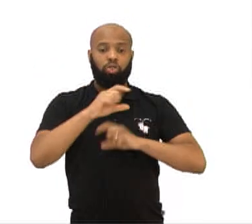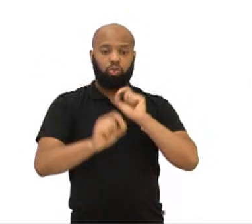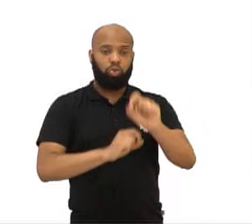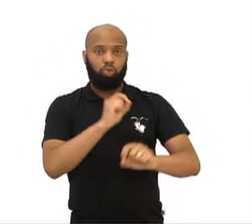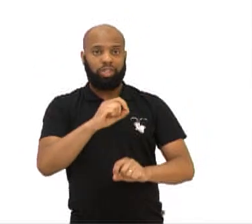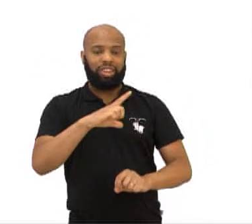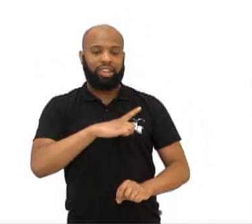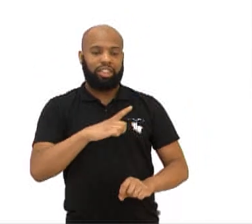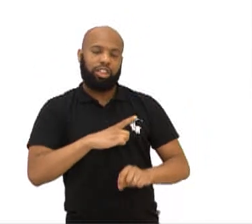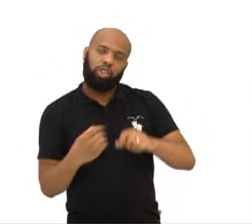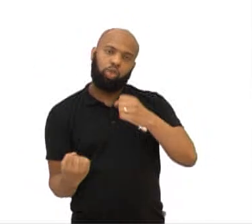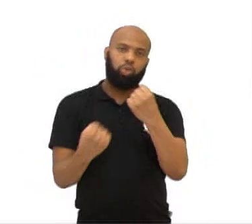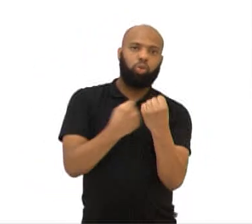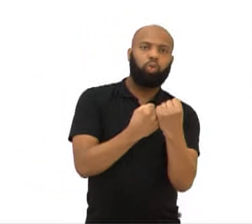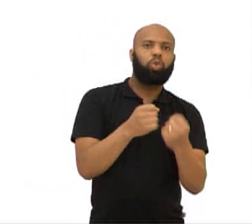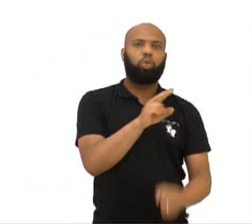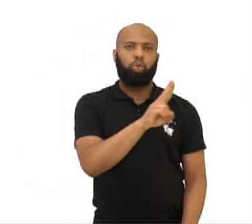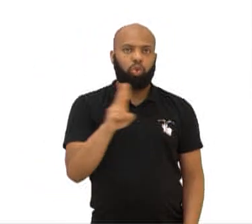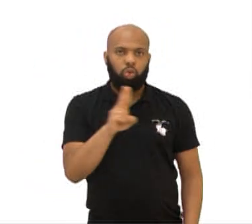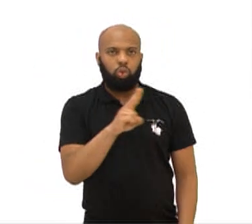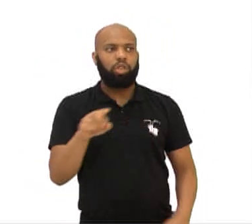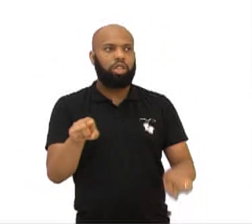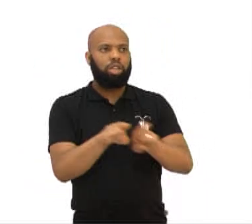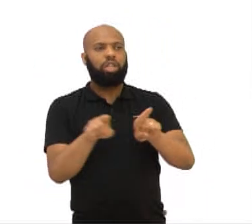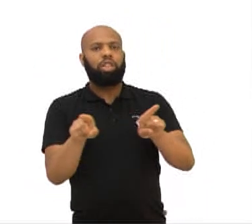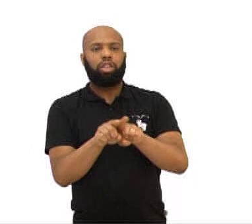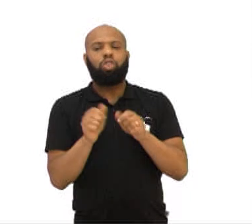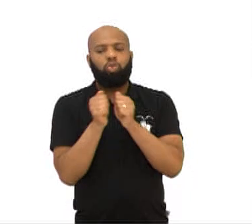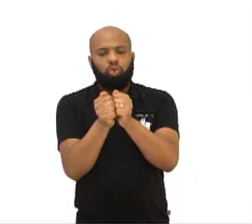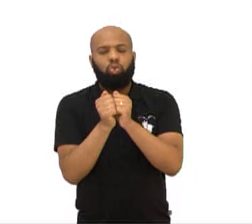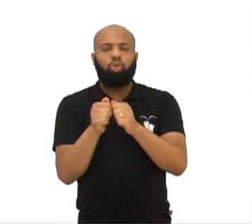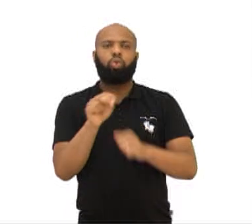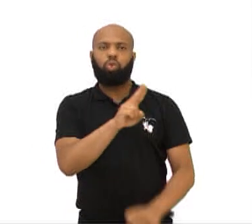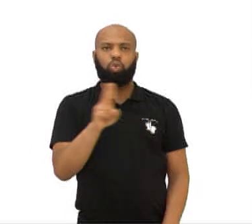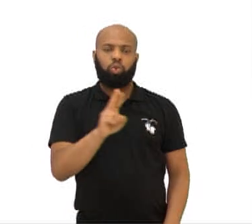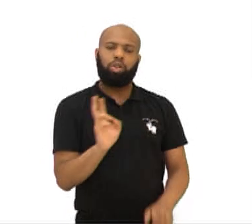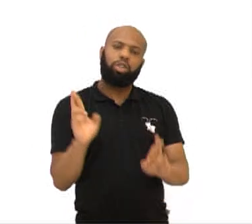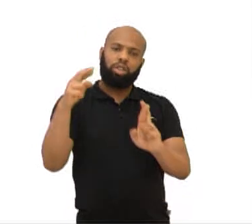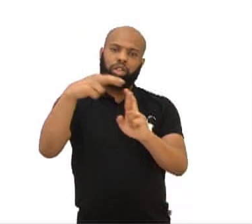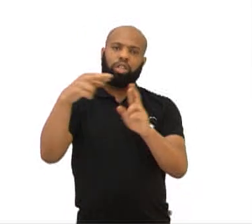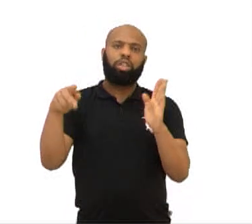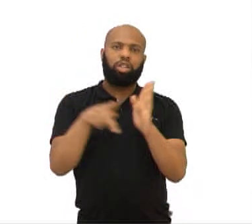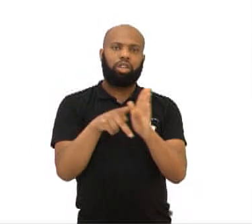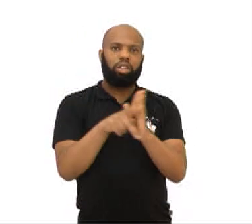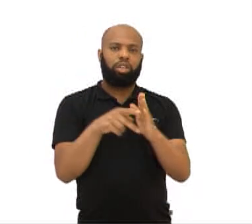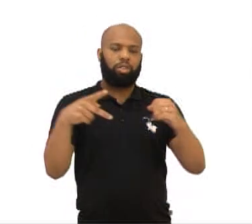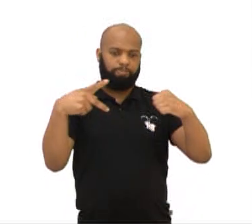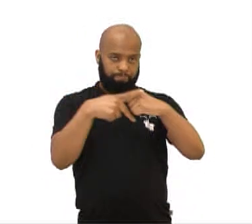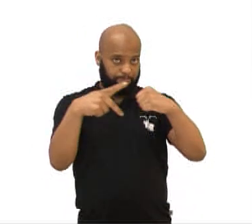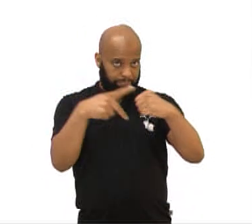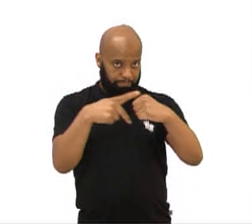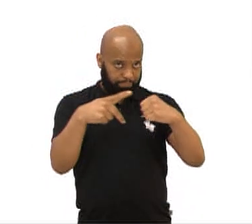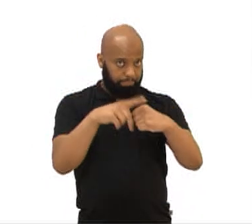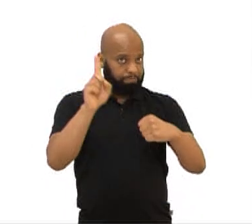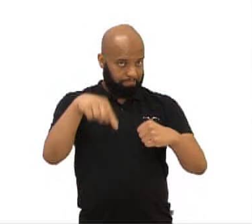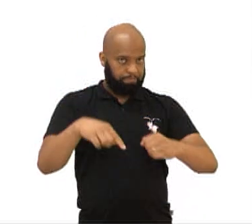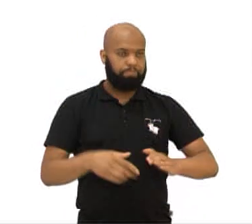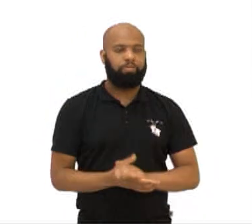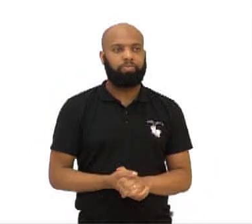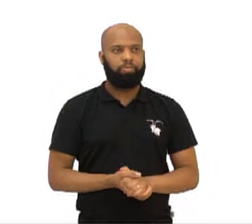favor do nome. Acompanha o nome, substitui o nome, se refere ao nome. Esse é o pronome. Vamos ver se você está prestando